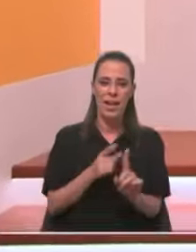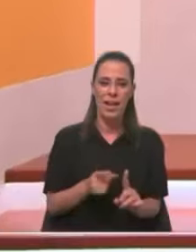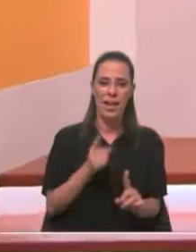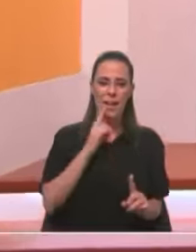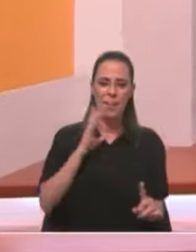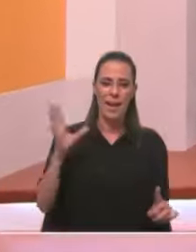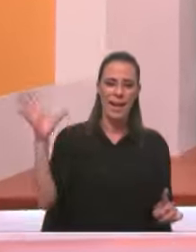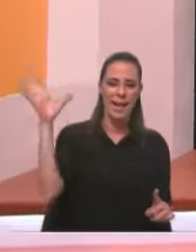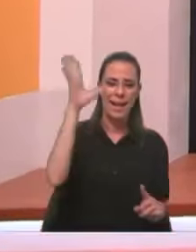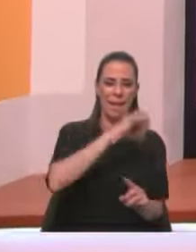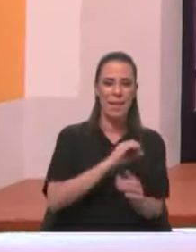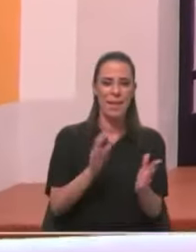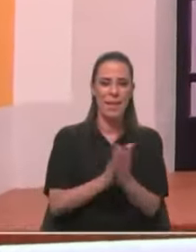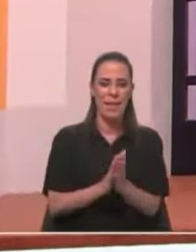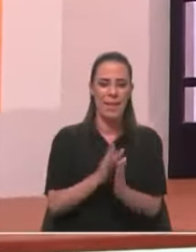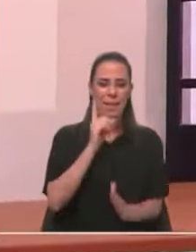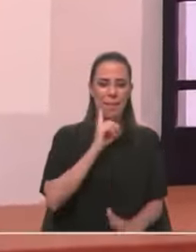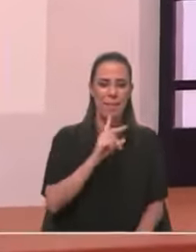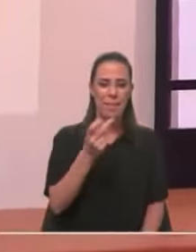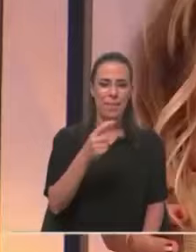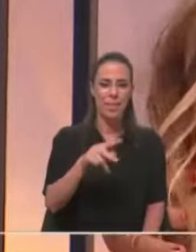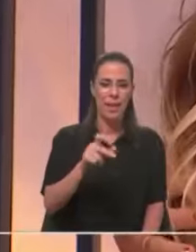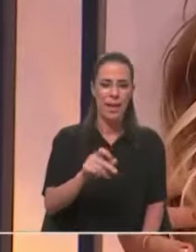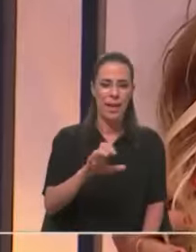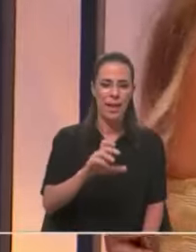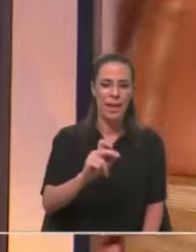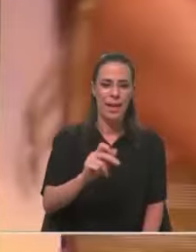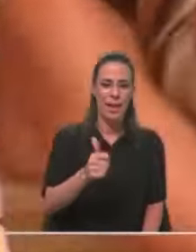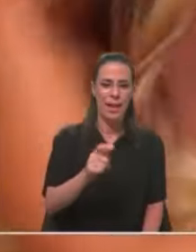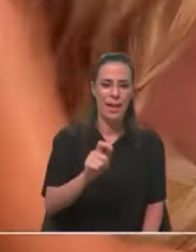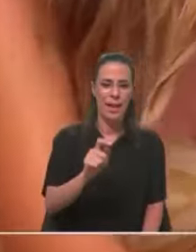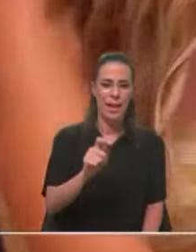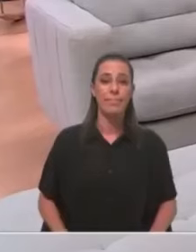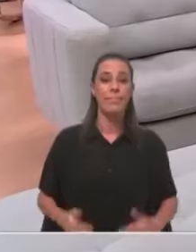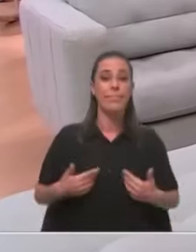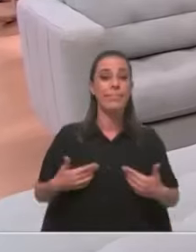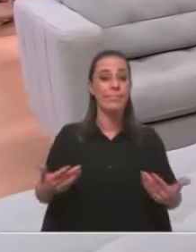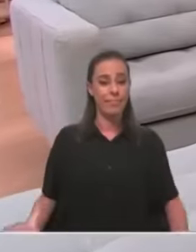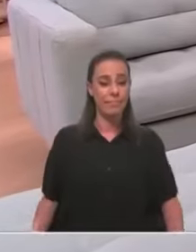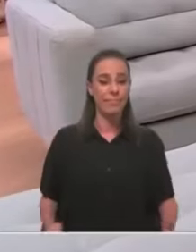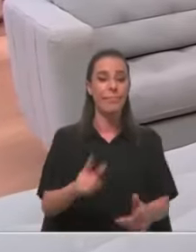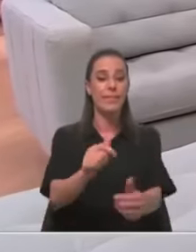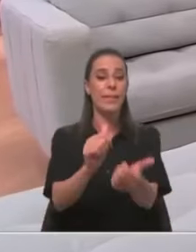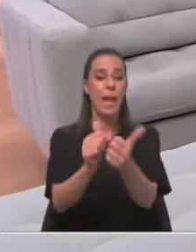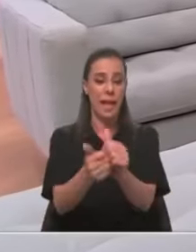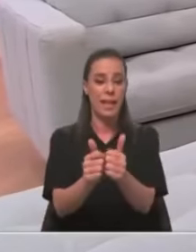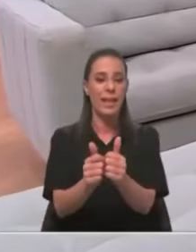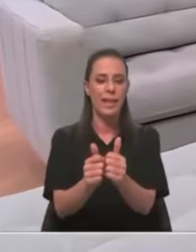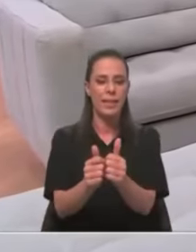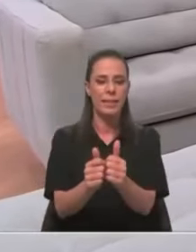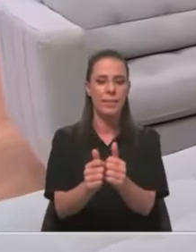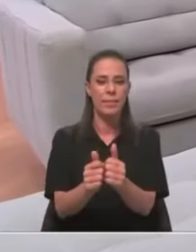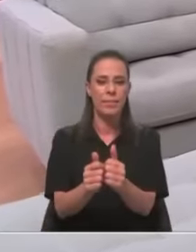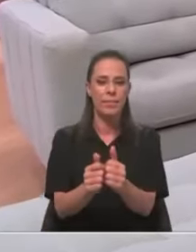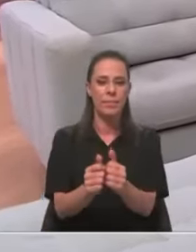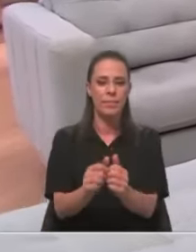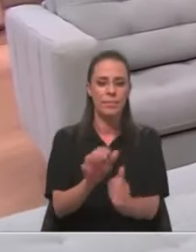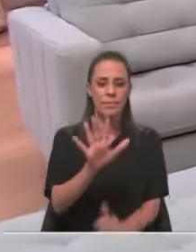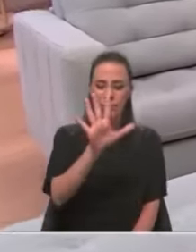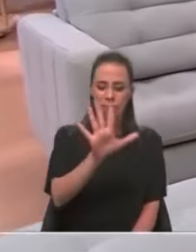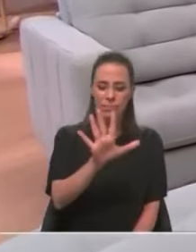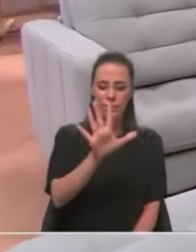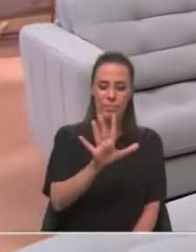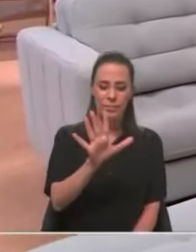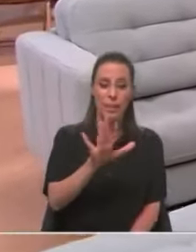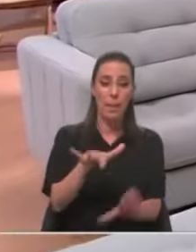a grande campeã, Ana Cabecinha. Obrigada. Bem-vinda. Uma atleta que foi aos seus 5º